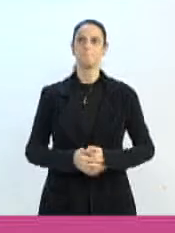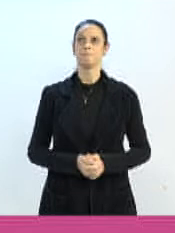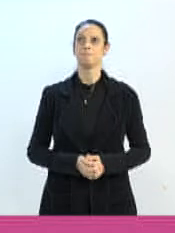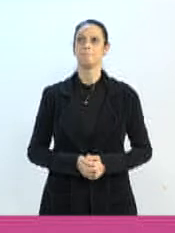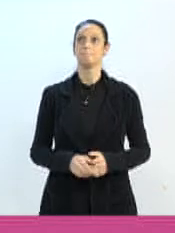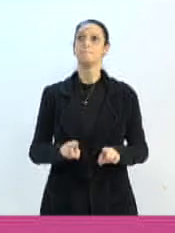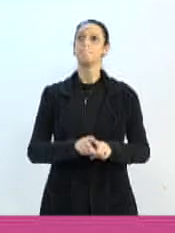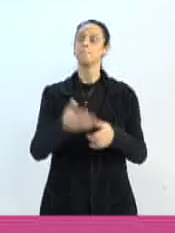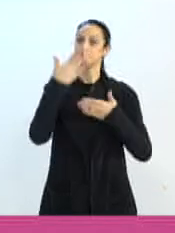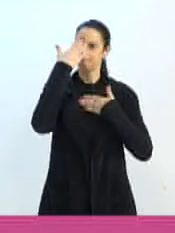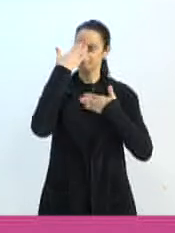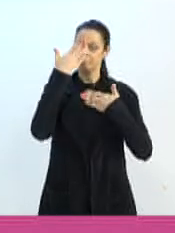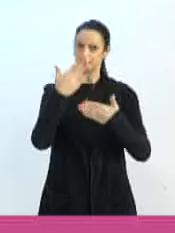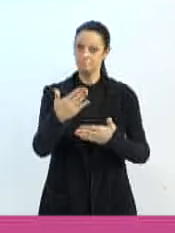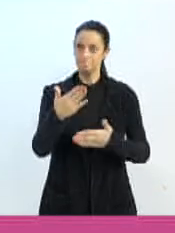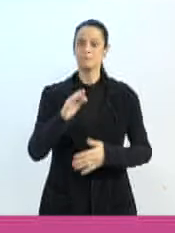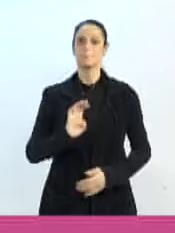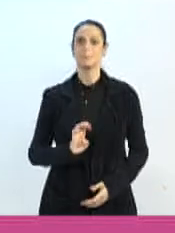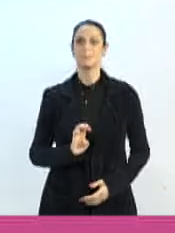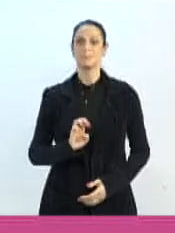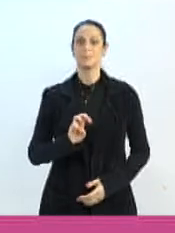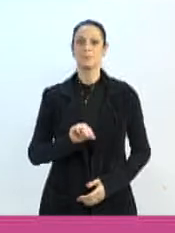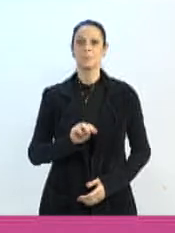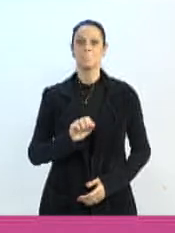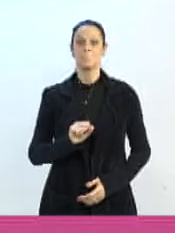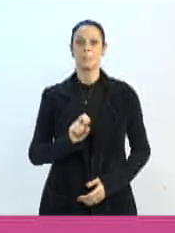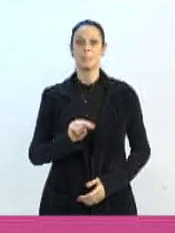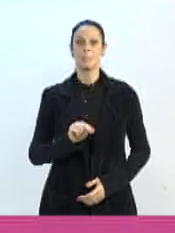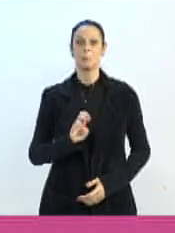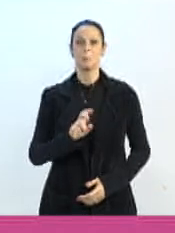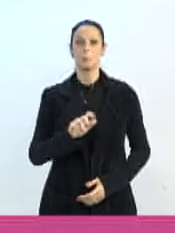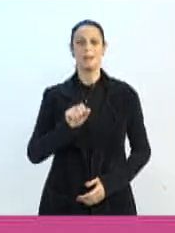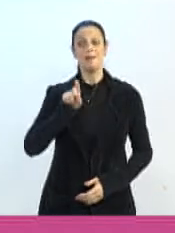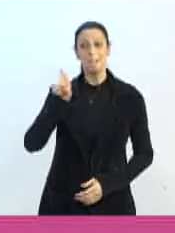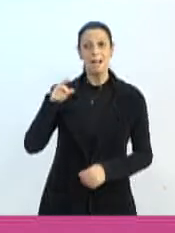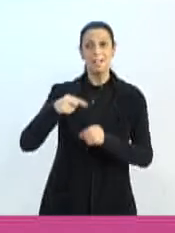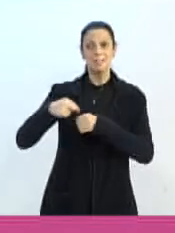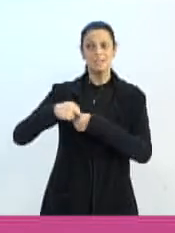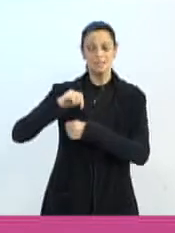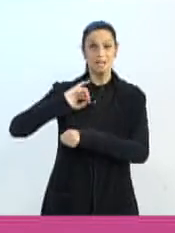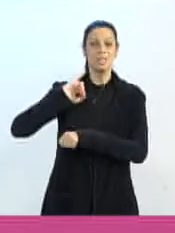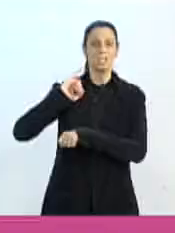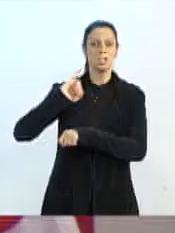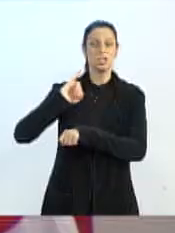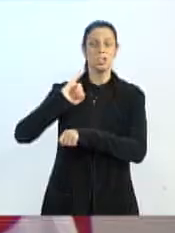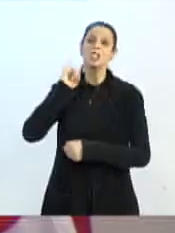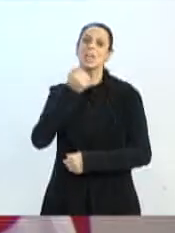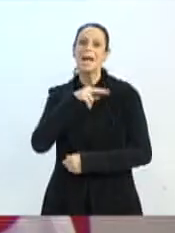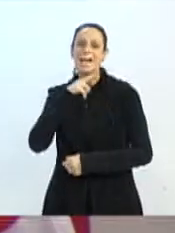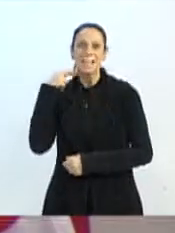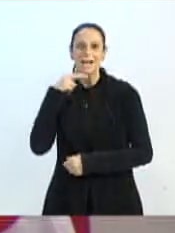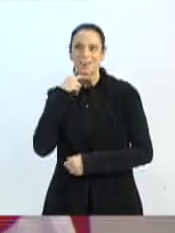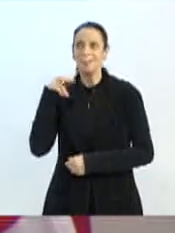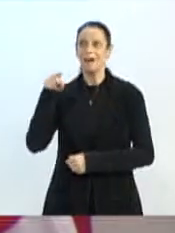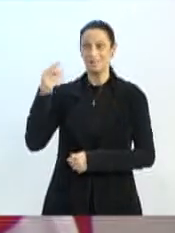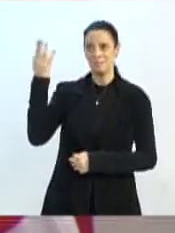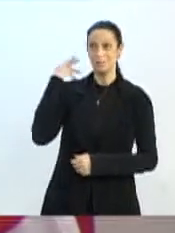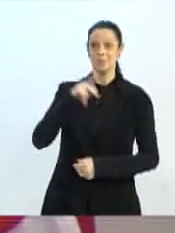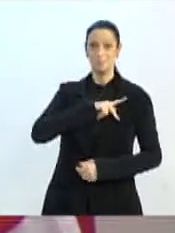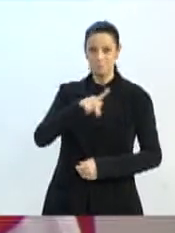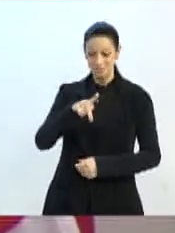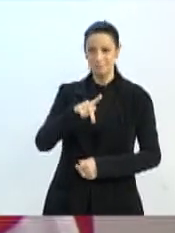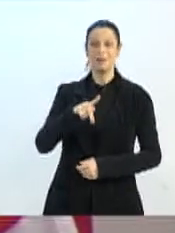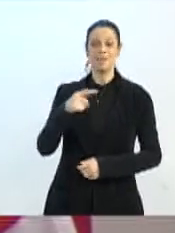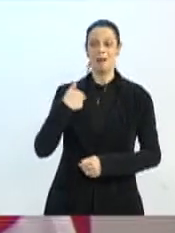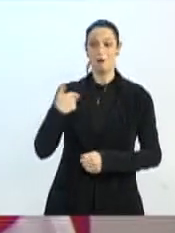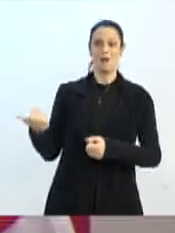agradecer a Emanuela Wolff, de Jaraguá do Sul, que antes assumia essa função de presidente do